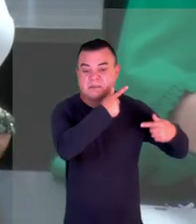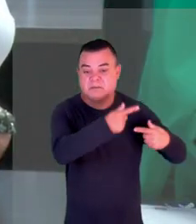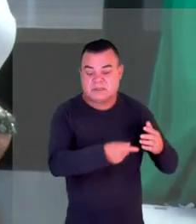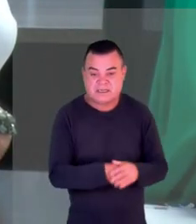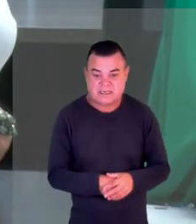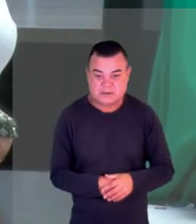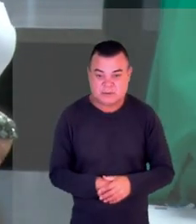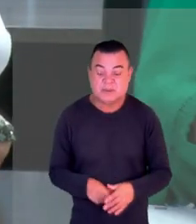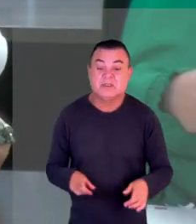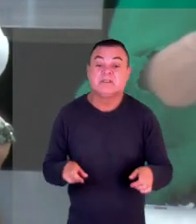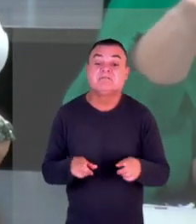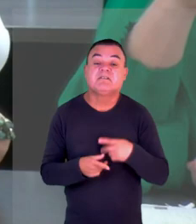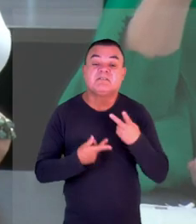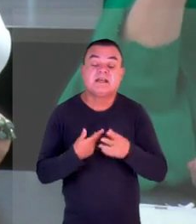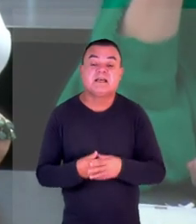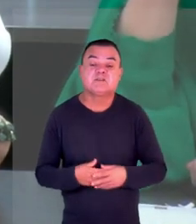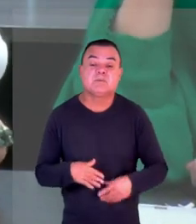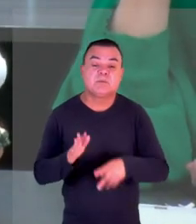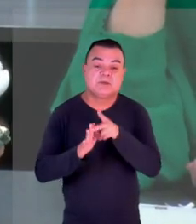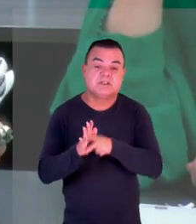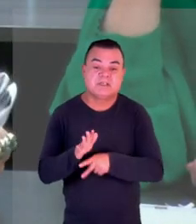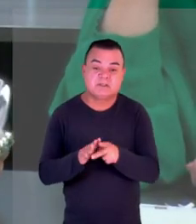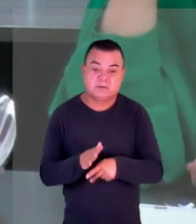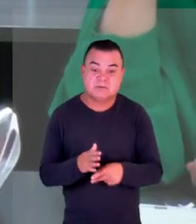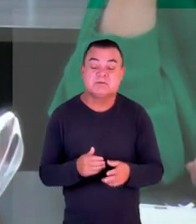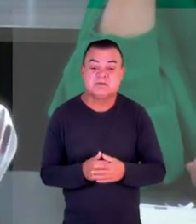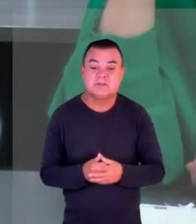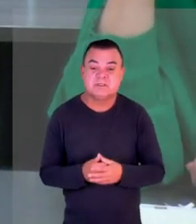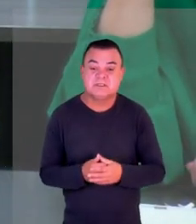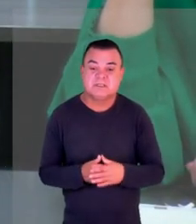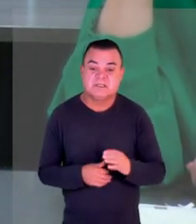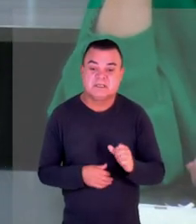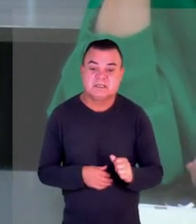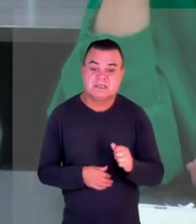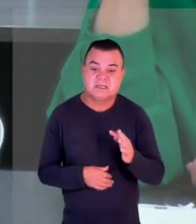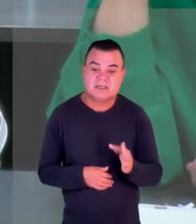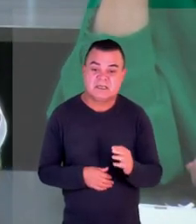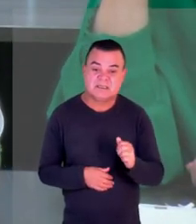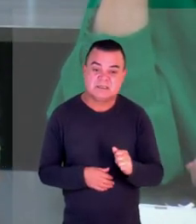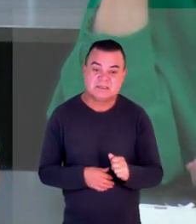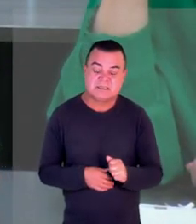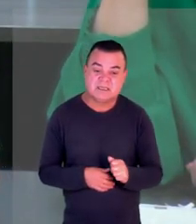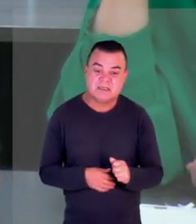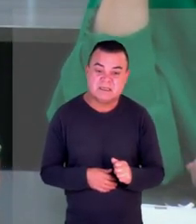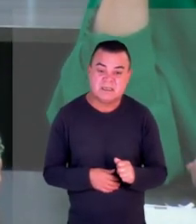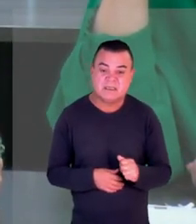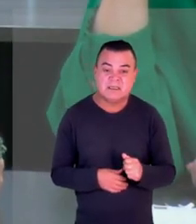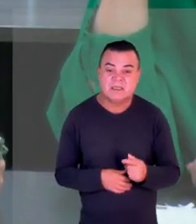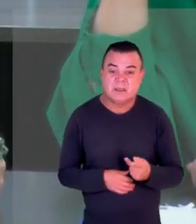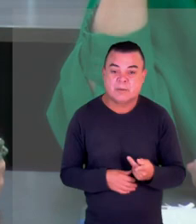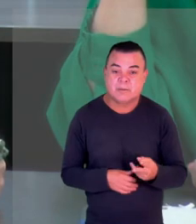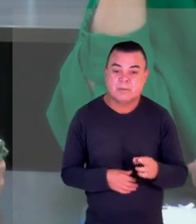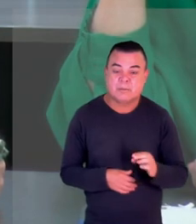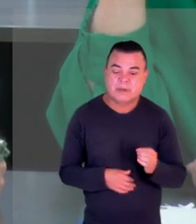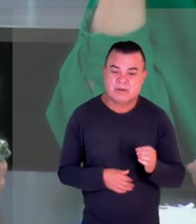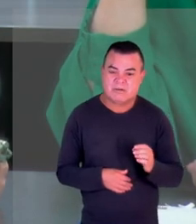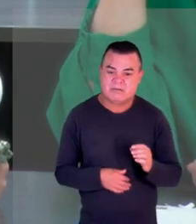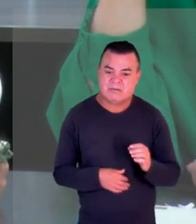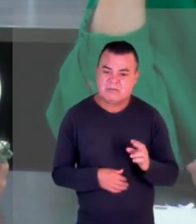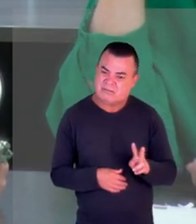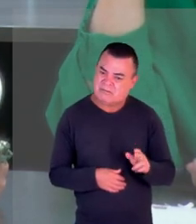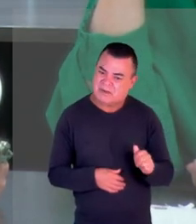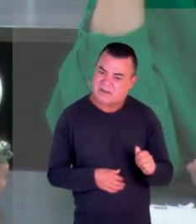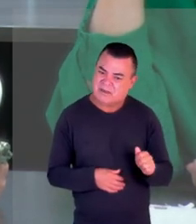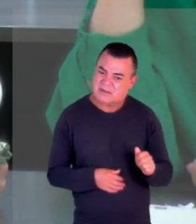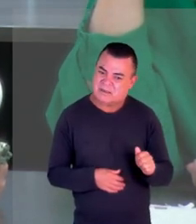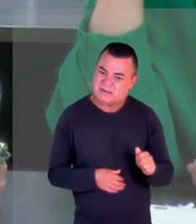chama Catra povos que a Mariana começou mais cedo eh falando nele né bem empolgada e